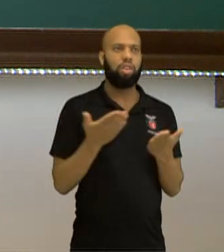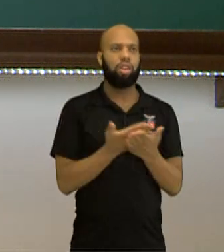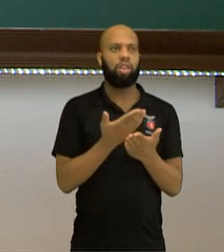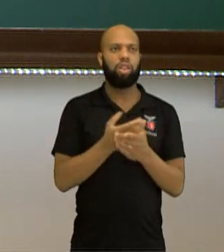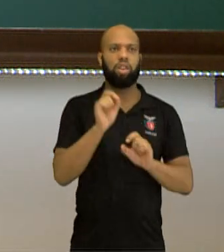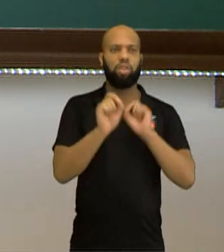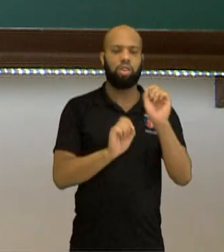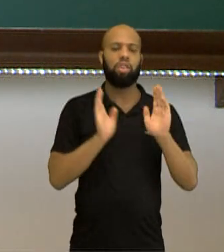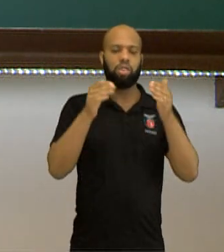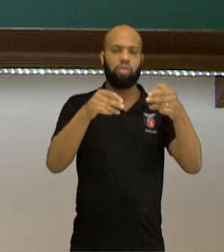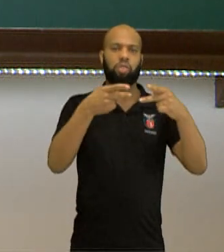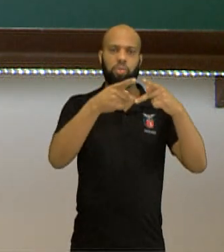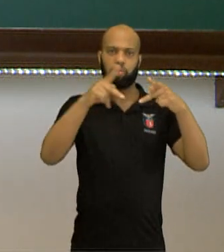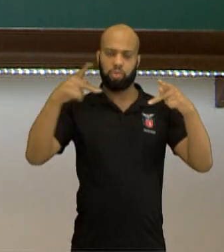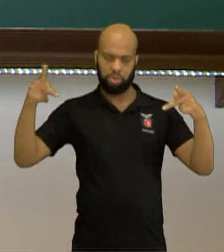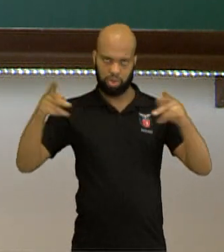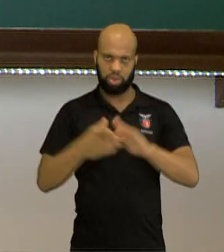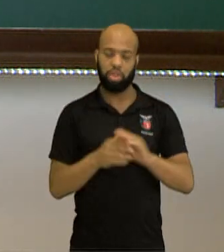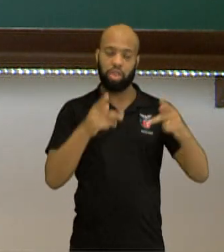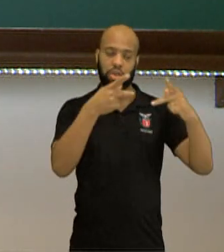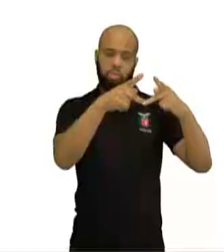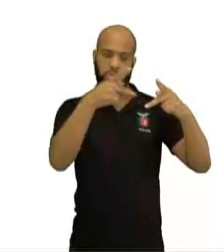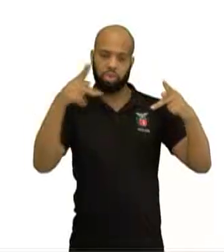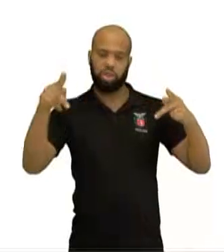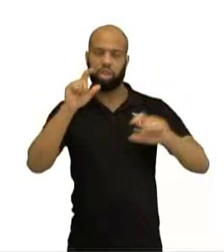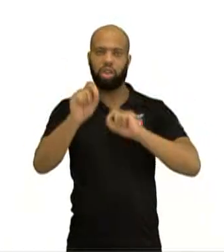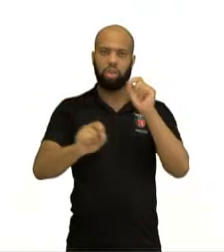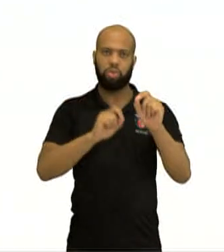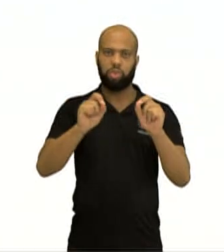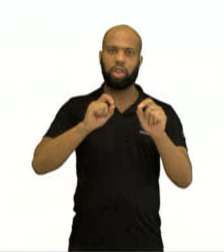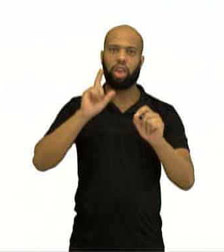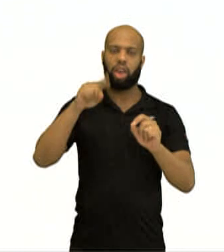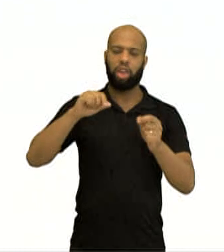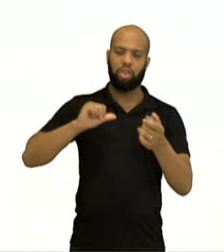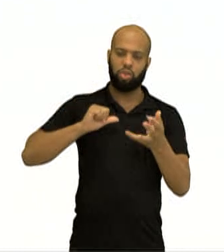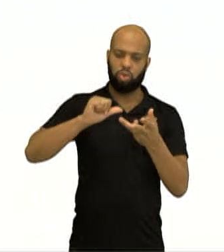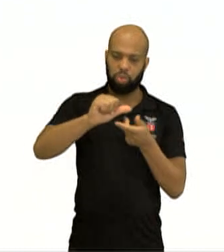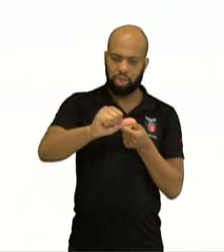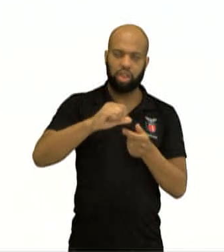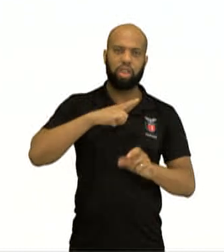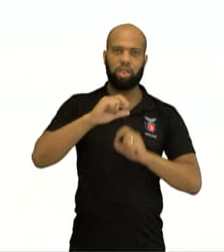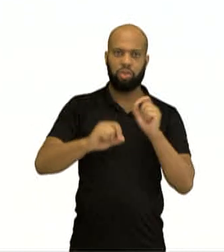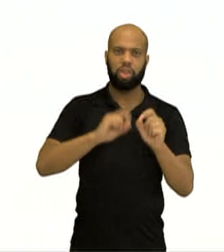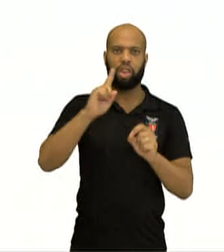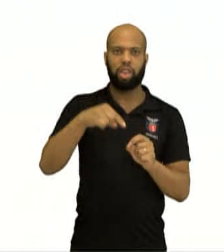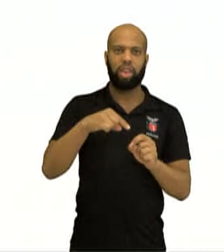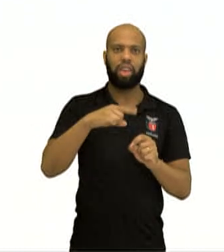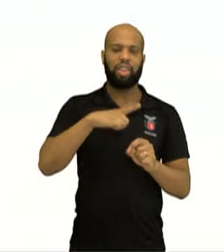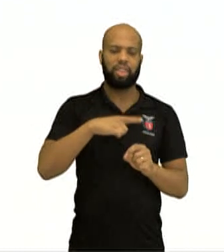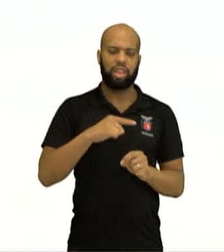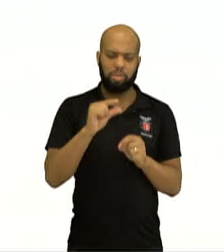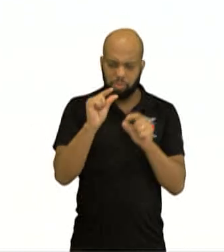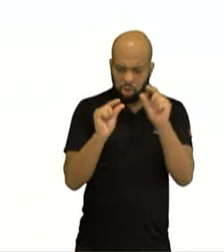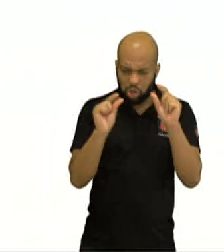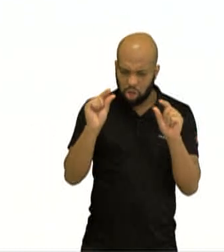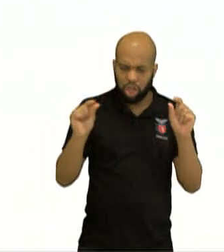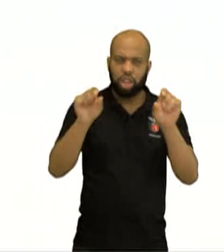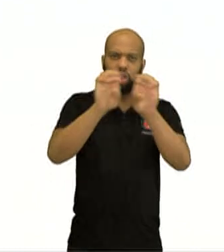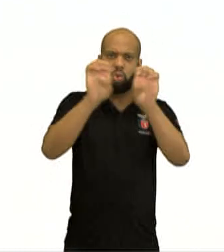seria proteínas. As proteínas são substâncias formadas por um conjunto de aminoácidos, pequenas